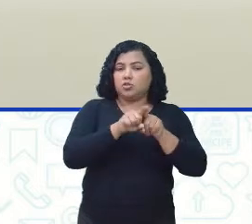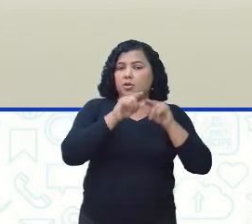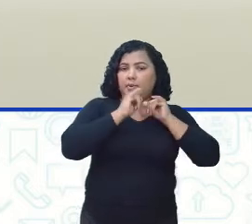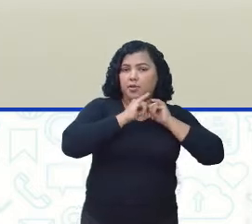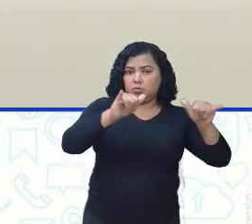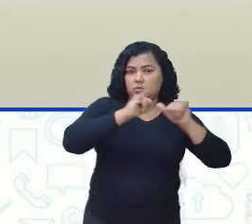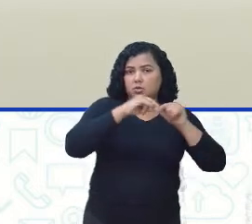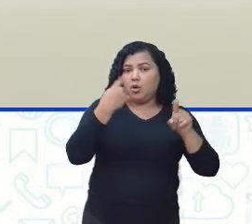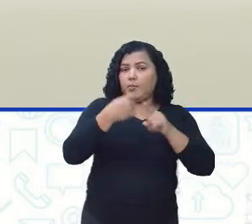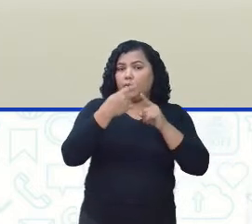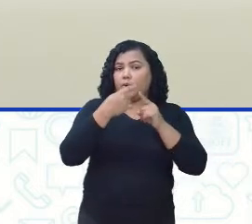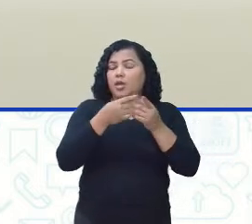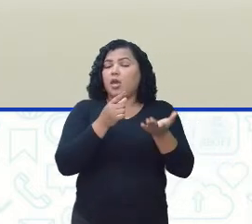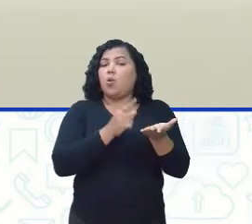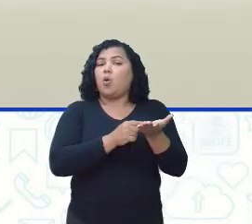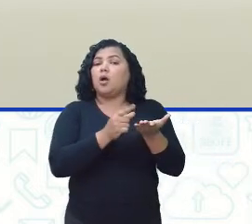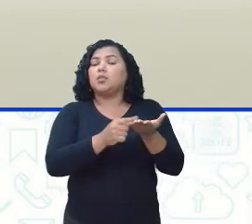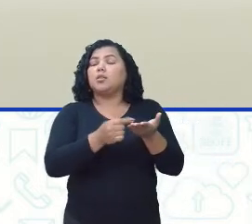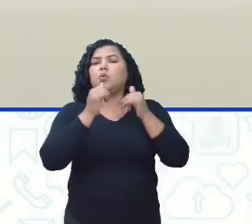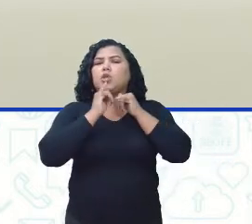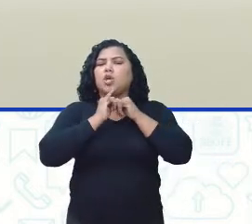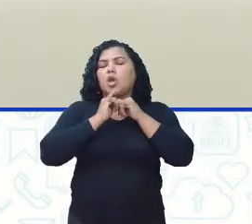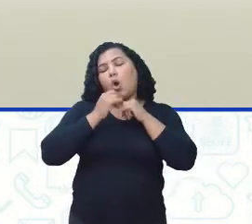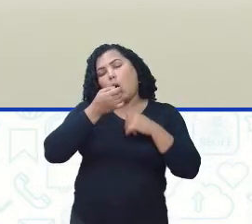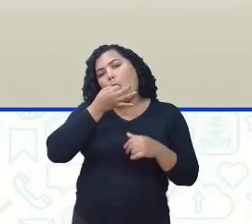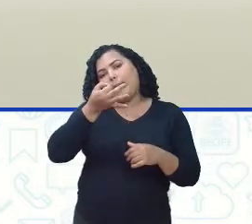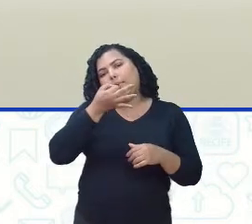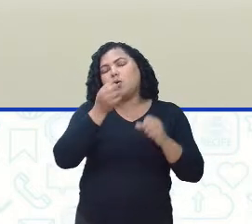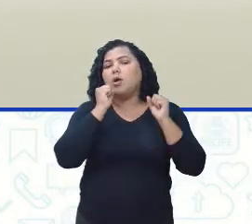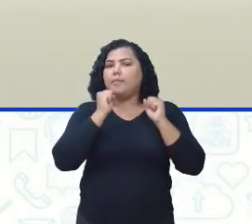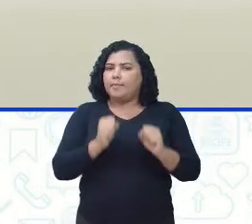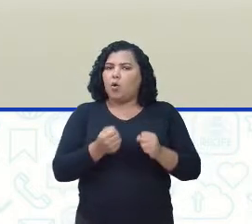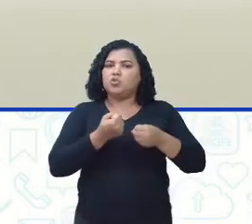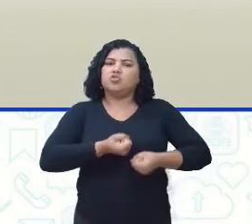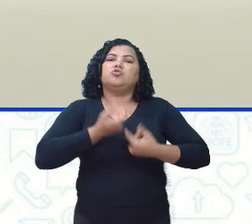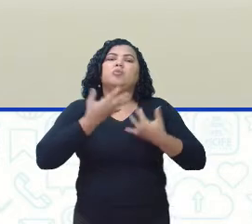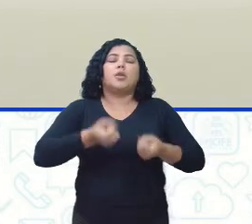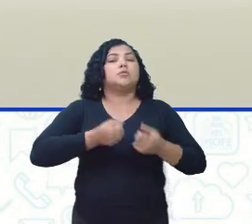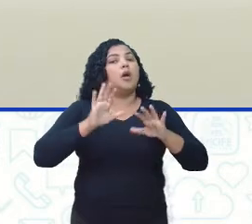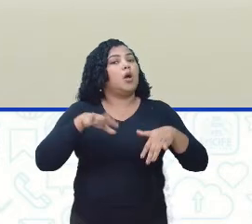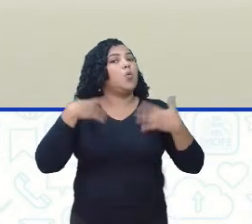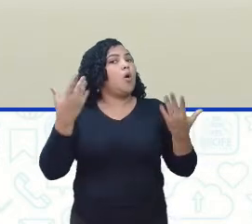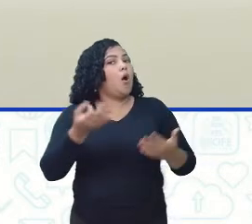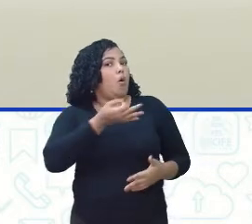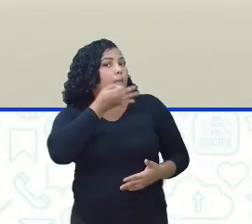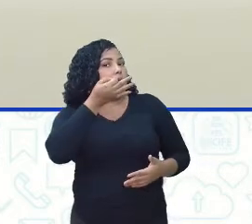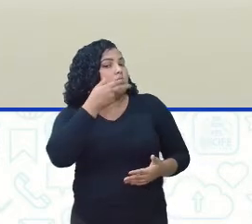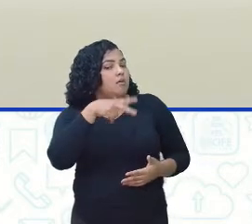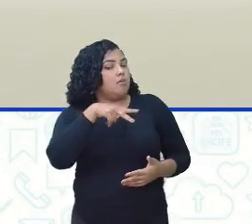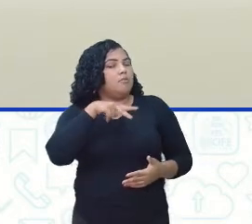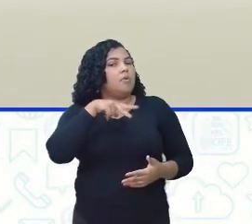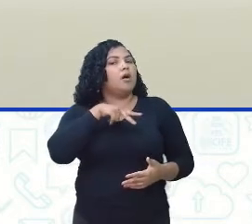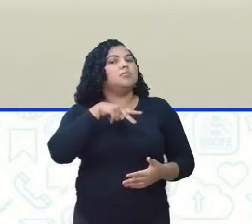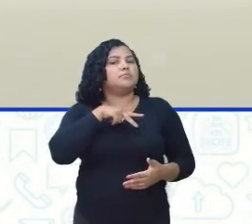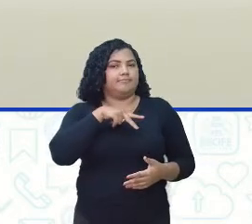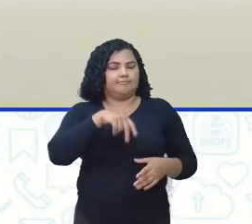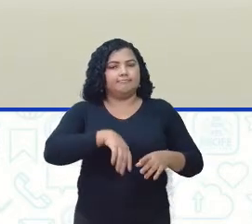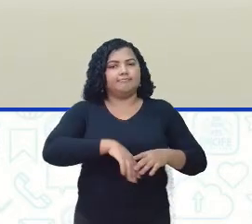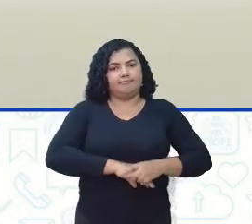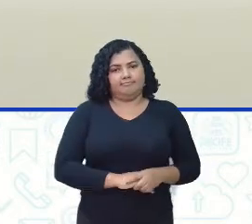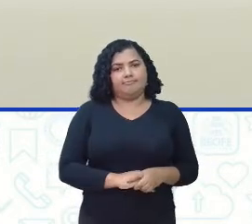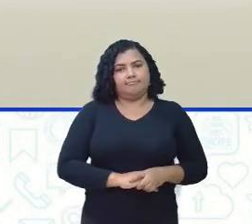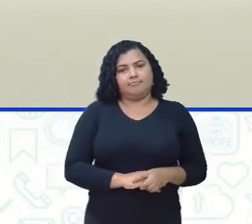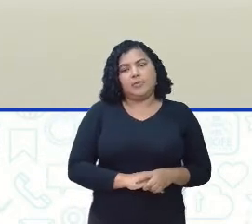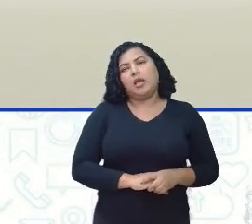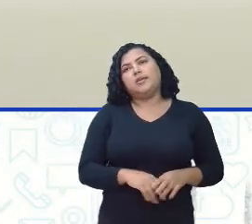o artigo opinião, o jornalista vai poder ali deixar mais explícita a sua opinião diante de algum tema relevante,